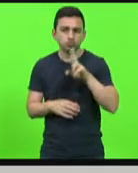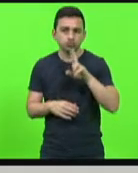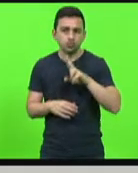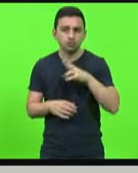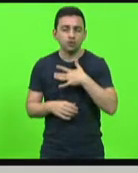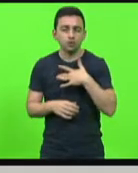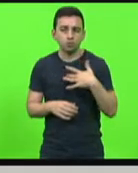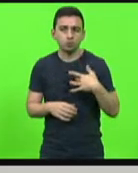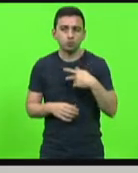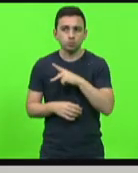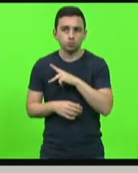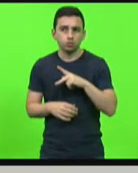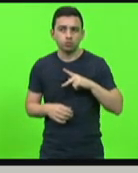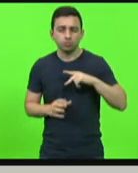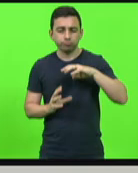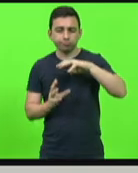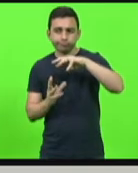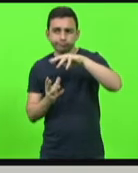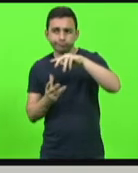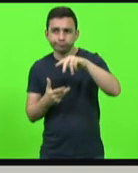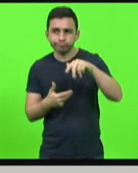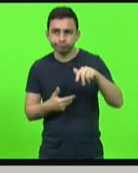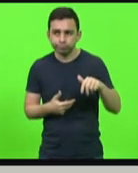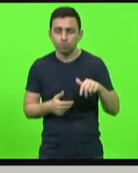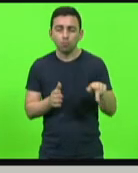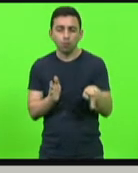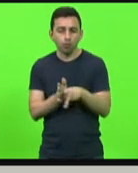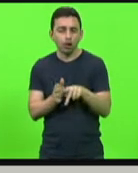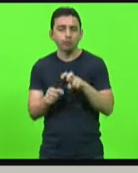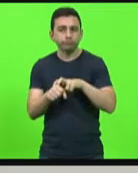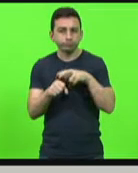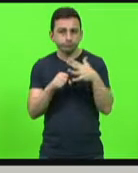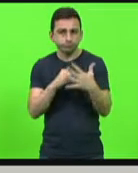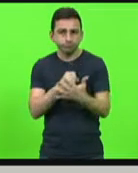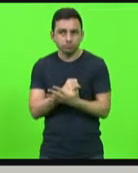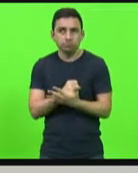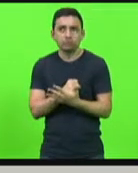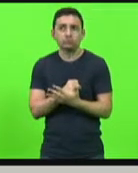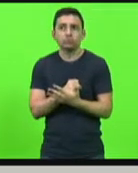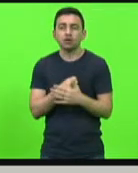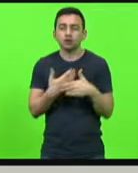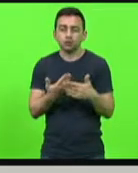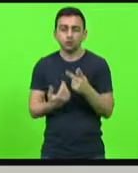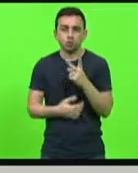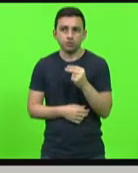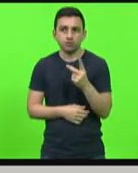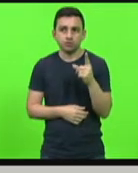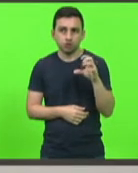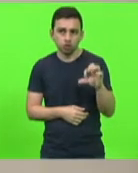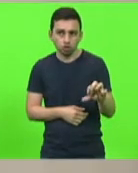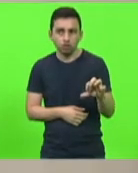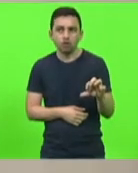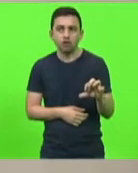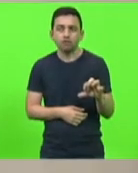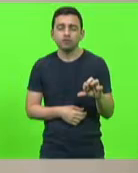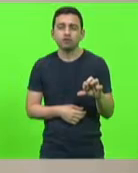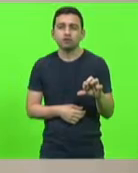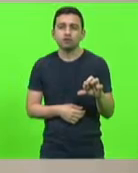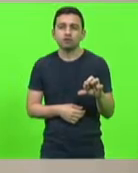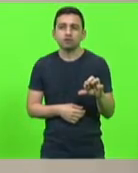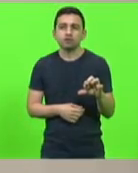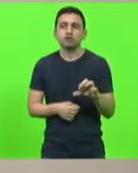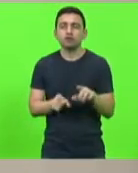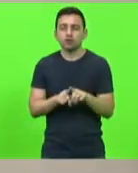importância internacional decorrente do coronavírus responsável pelo surto de 2019, com parecer favorável da Comissão de Finanças